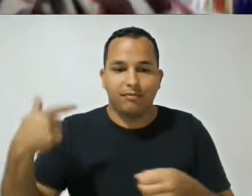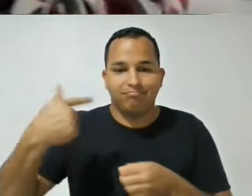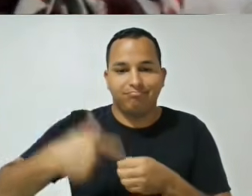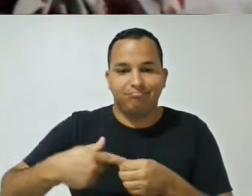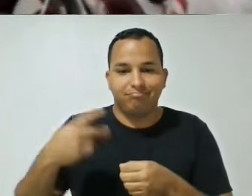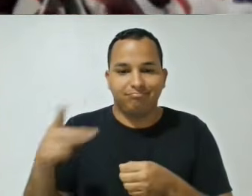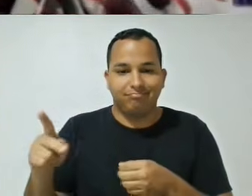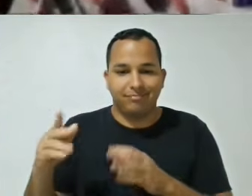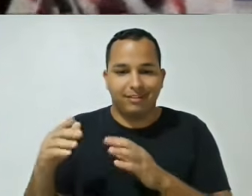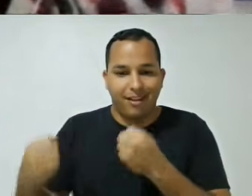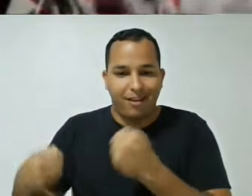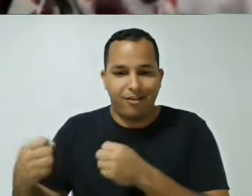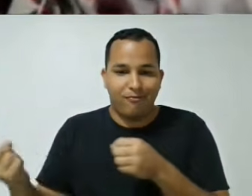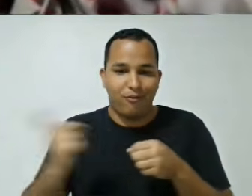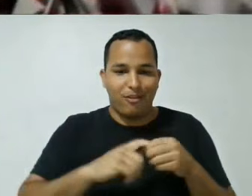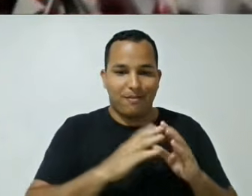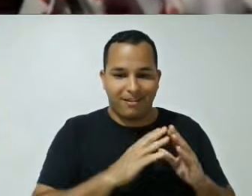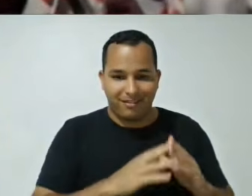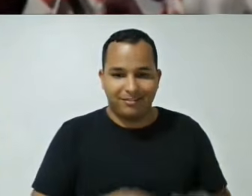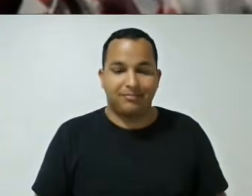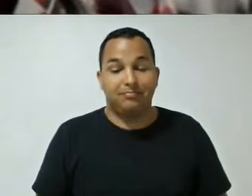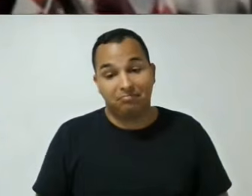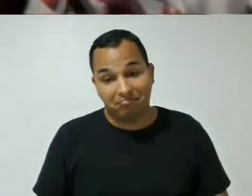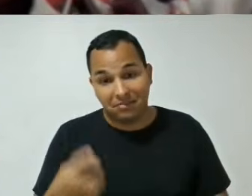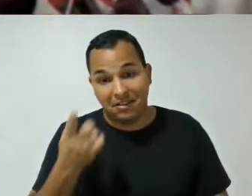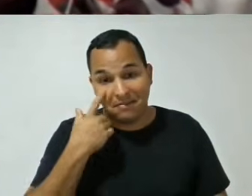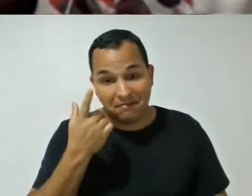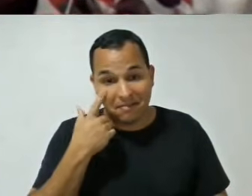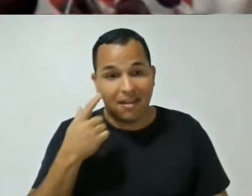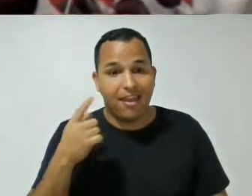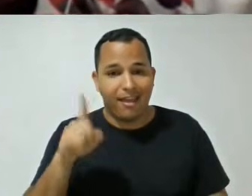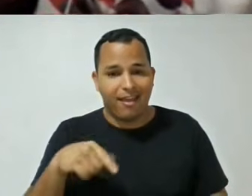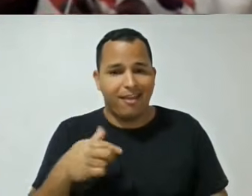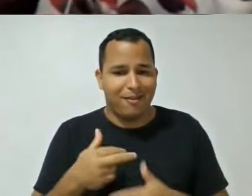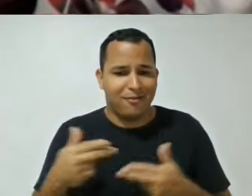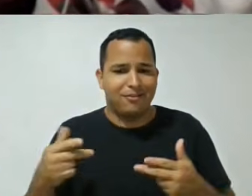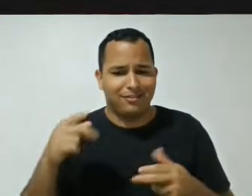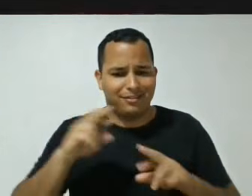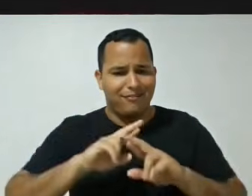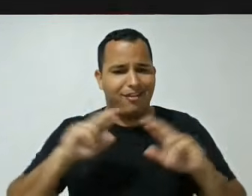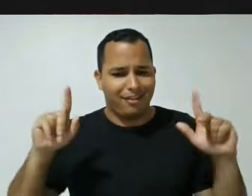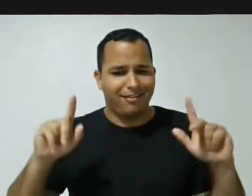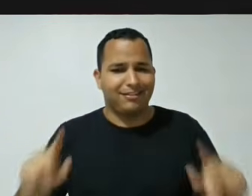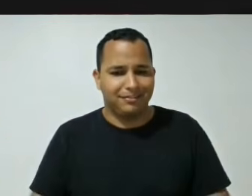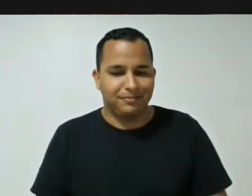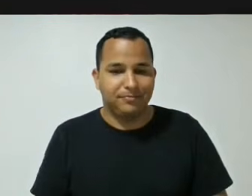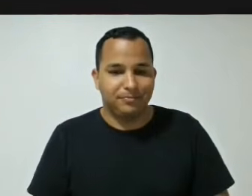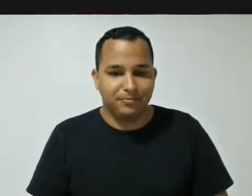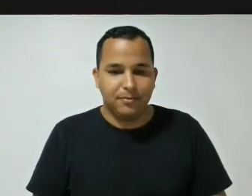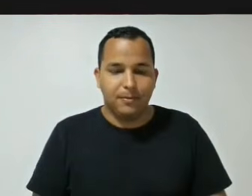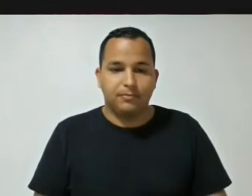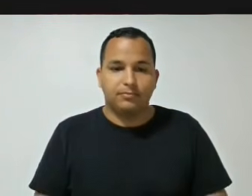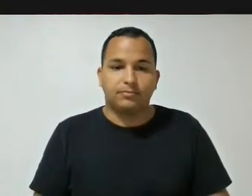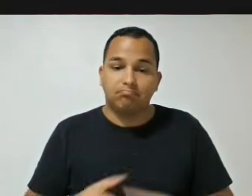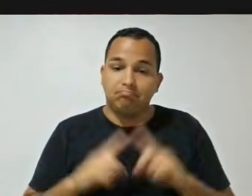sabe? Então, aí pra você ver como é que eram as coisas. As coisas eram diferentes, né? Mas a gente